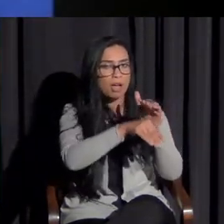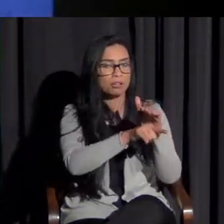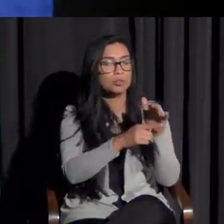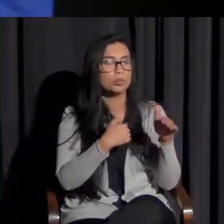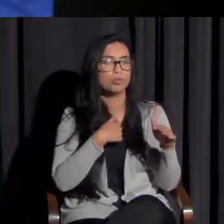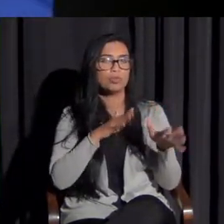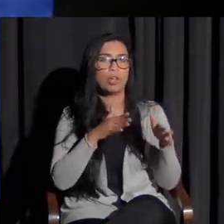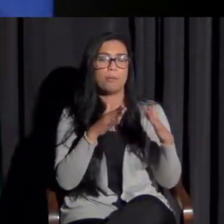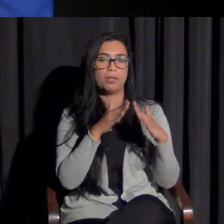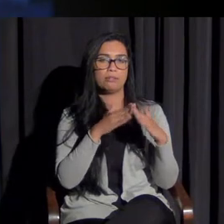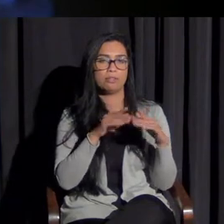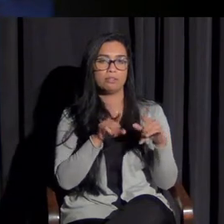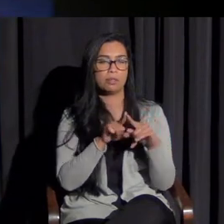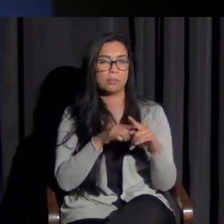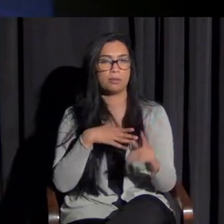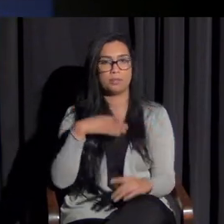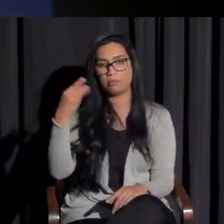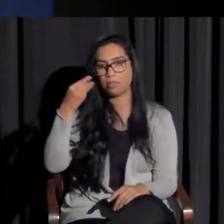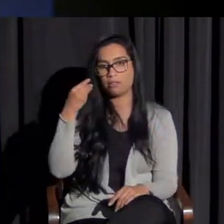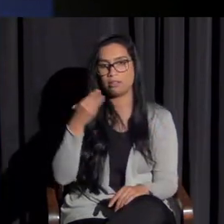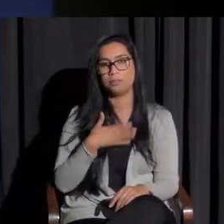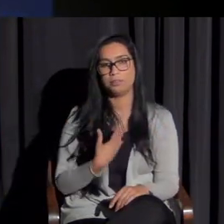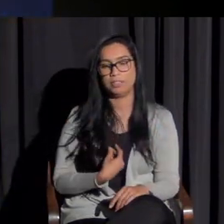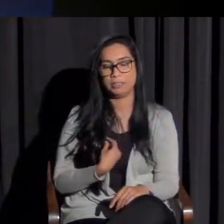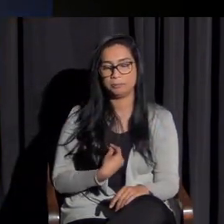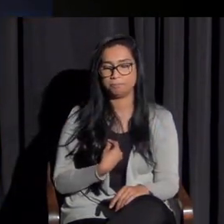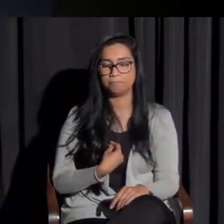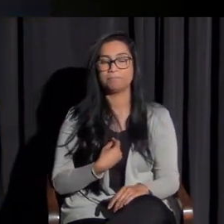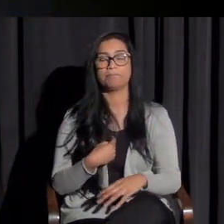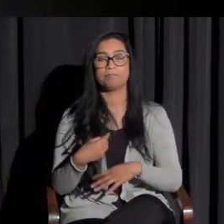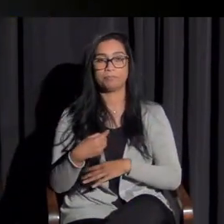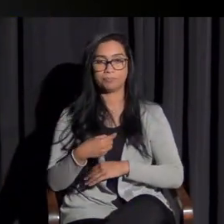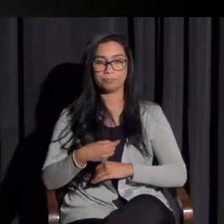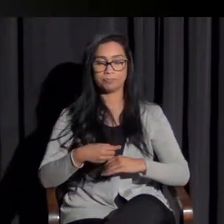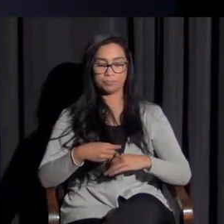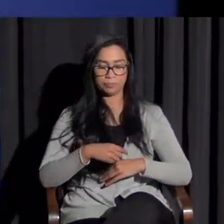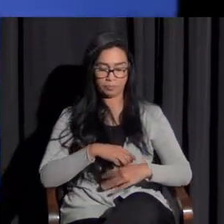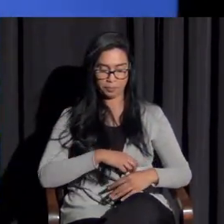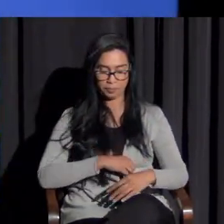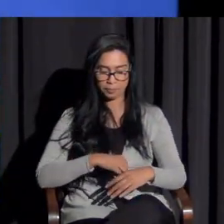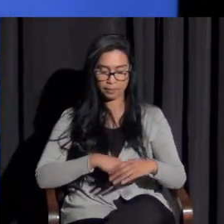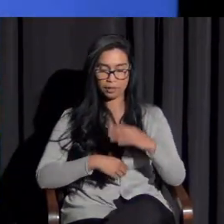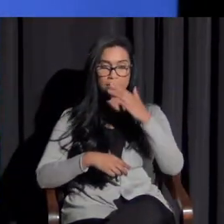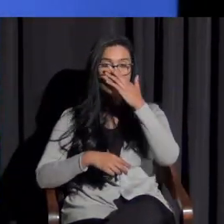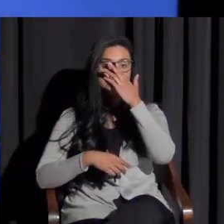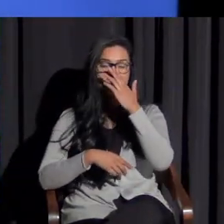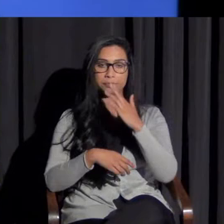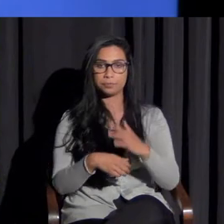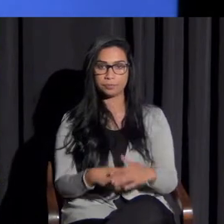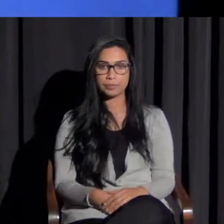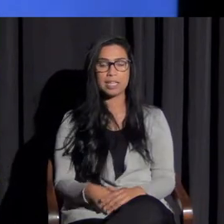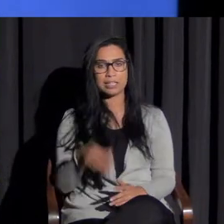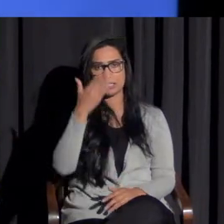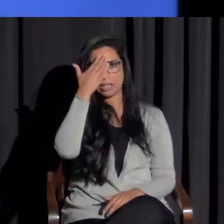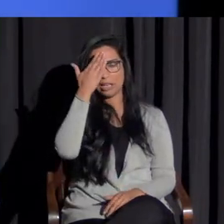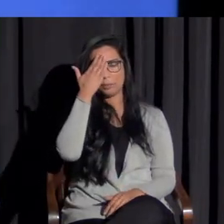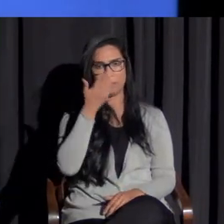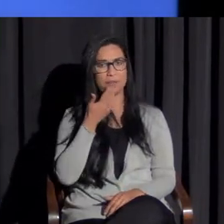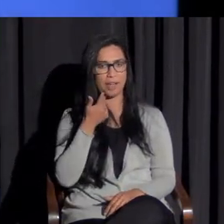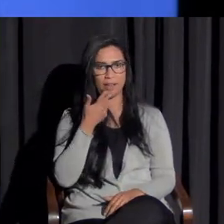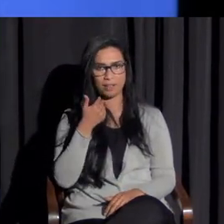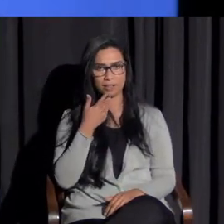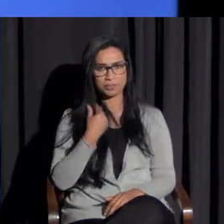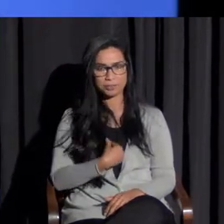A telha da minhas primas já desceu uma vez. Pode quando veio uma chuva forte. A gente sabe muito bem que não é fácil.